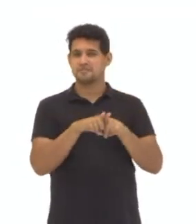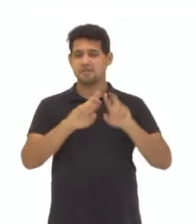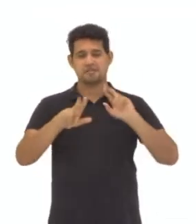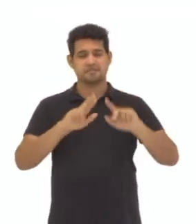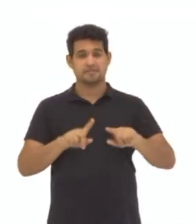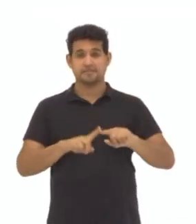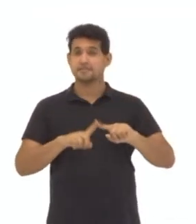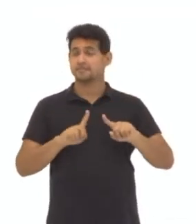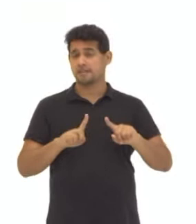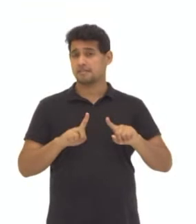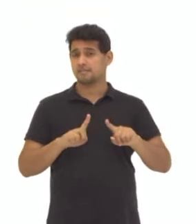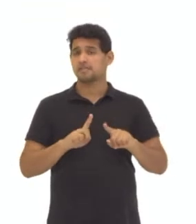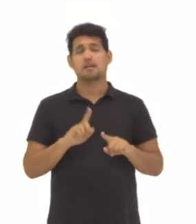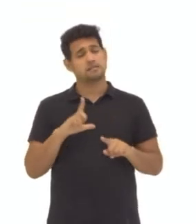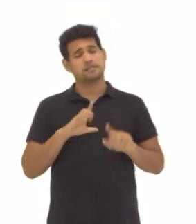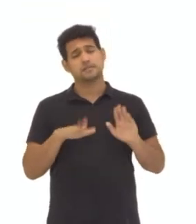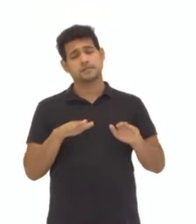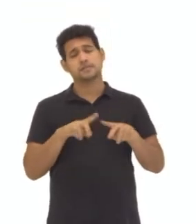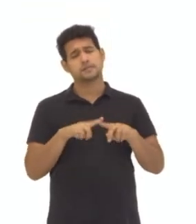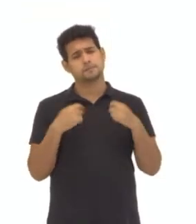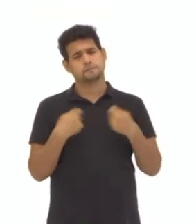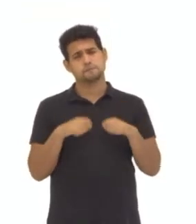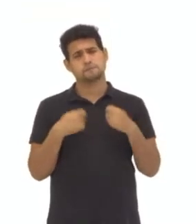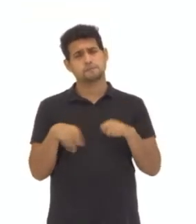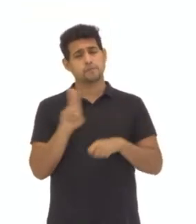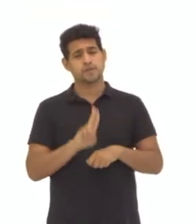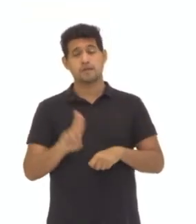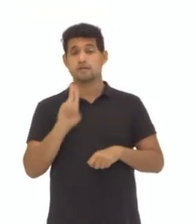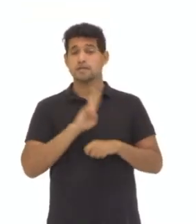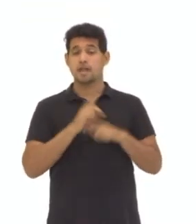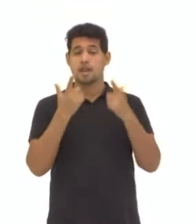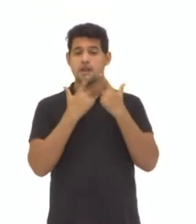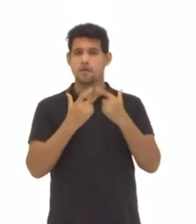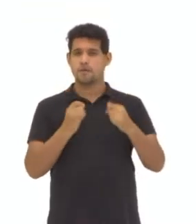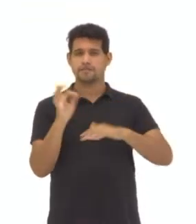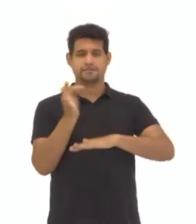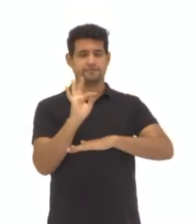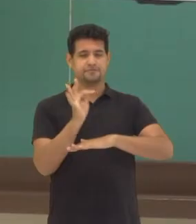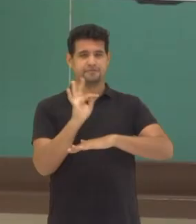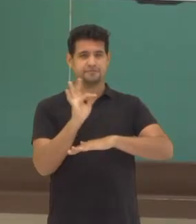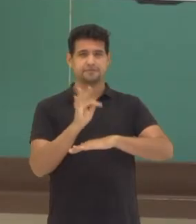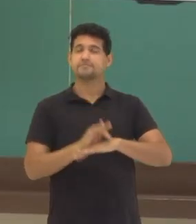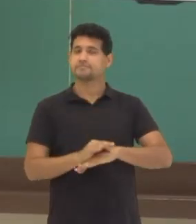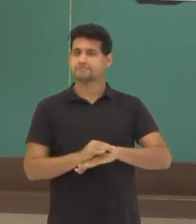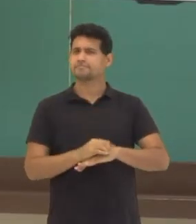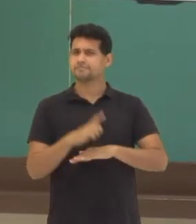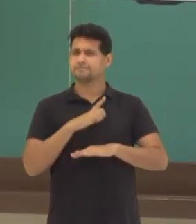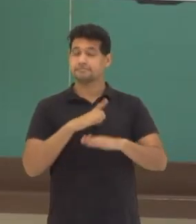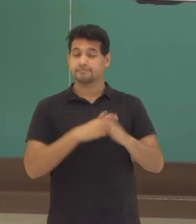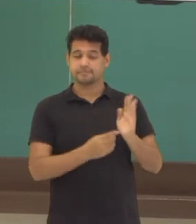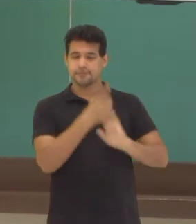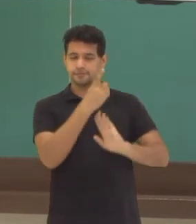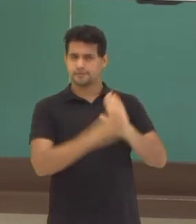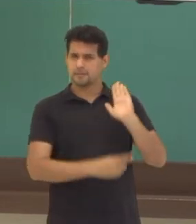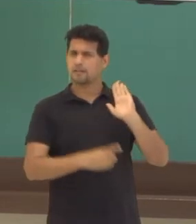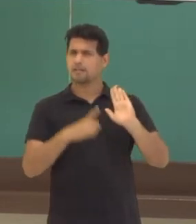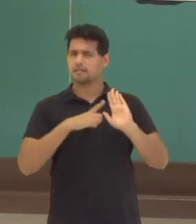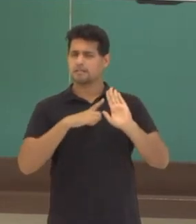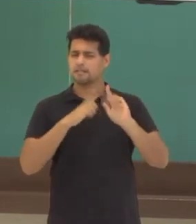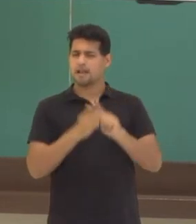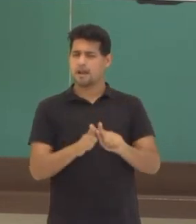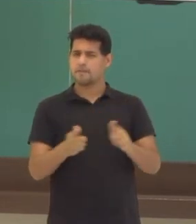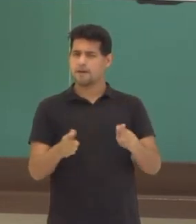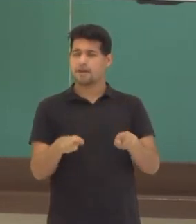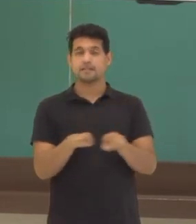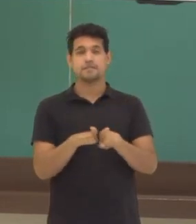Na maioria das vezes, obviamente, nós precisaremos usar a linguagem formal, que está no dicionário, que está na gramática,